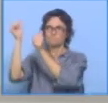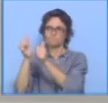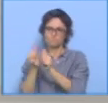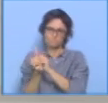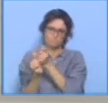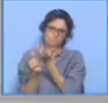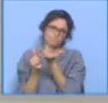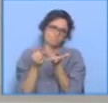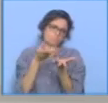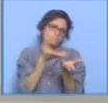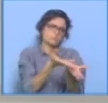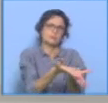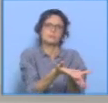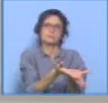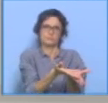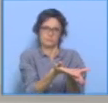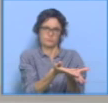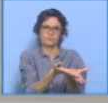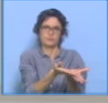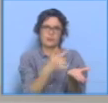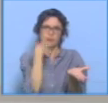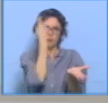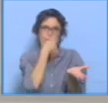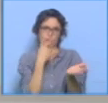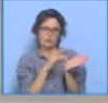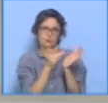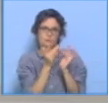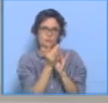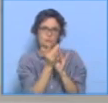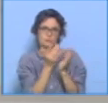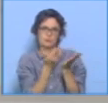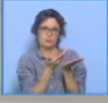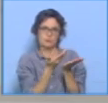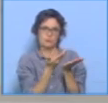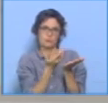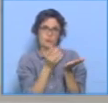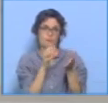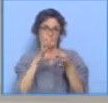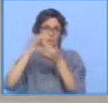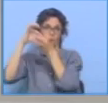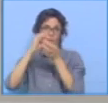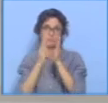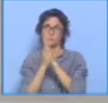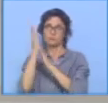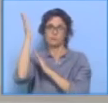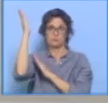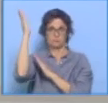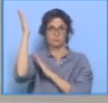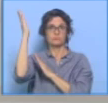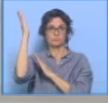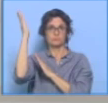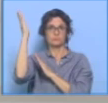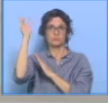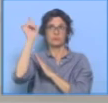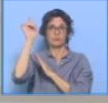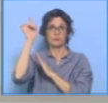tornou o rosto visível. Jesus deu rosto a este bom samaritano.